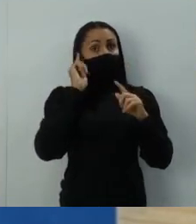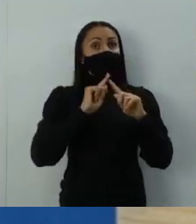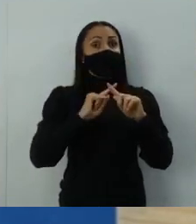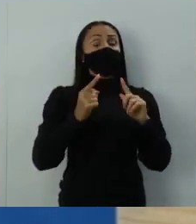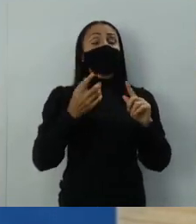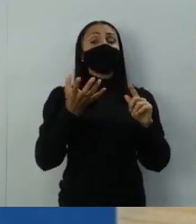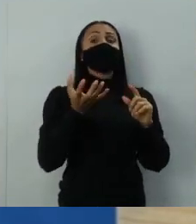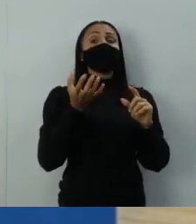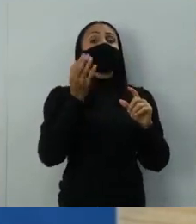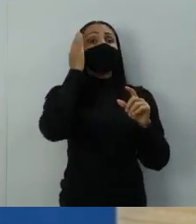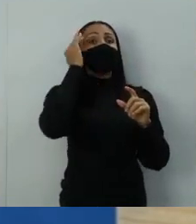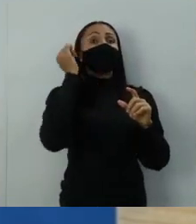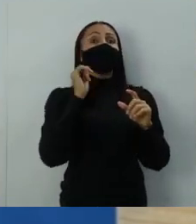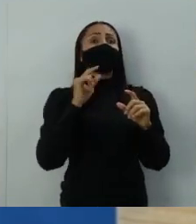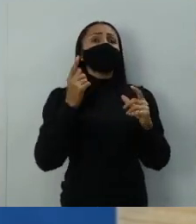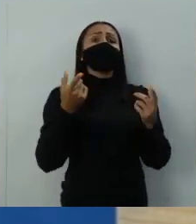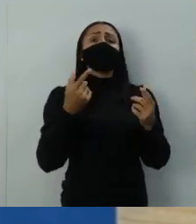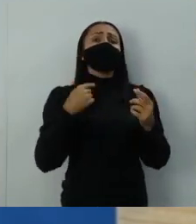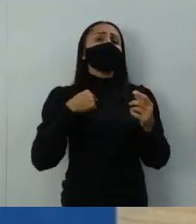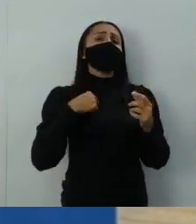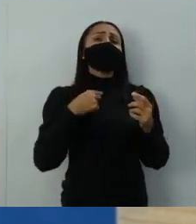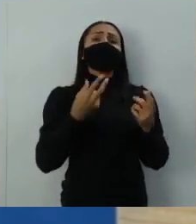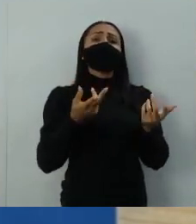é que eu posso definir